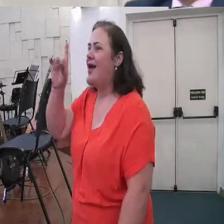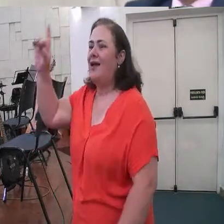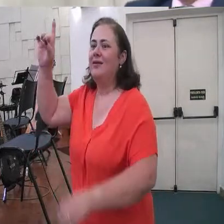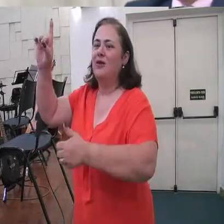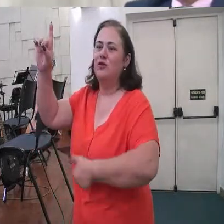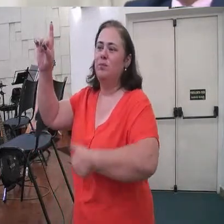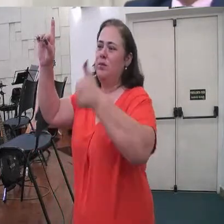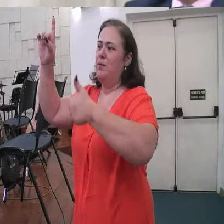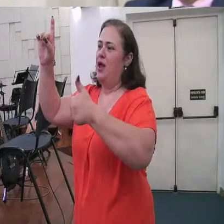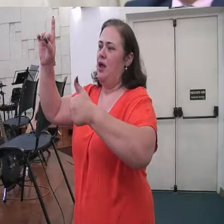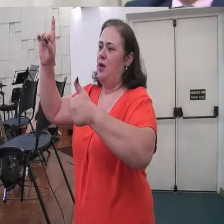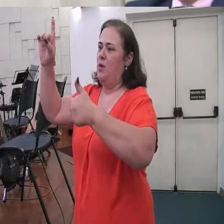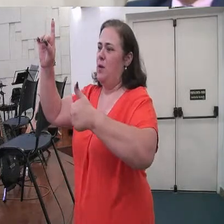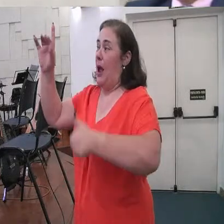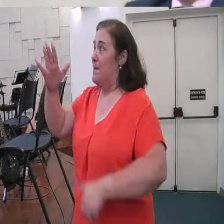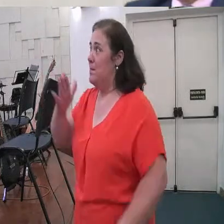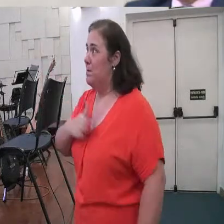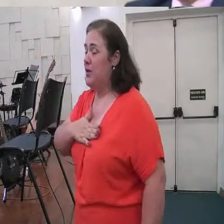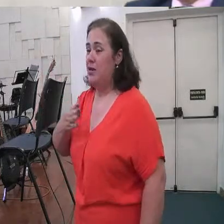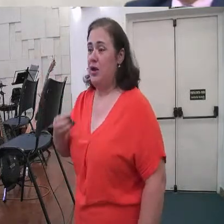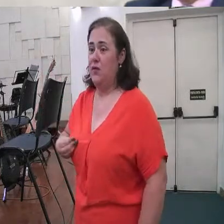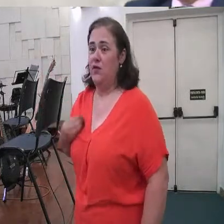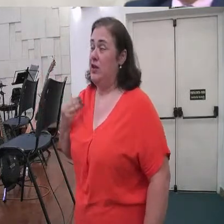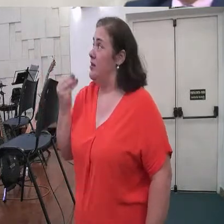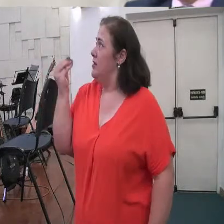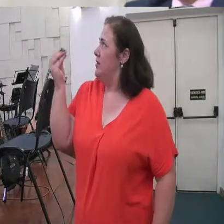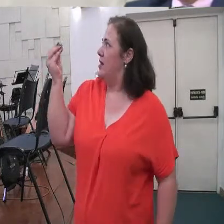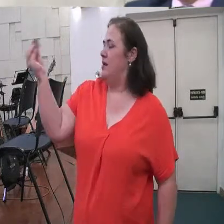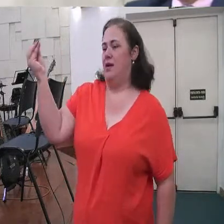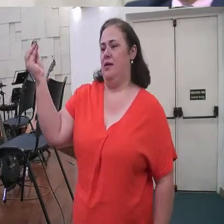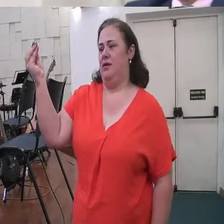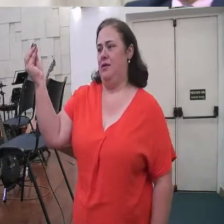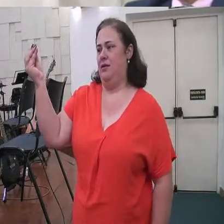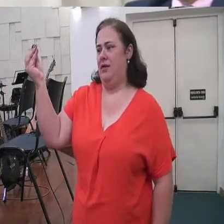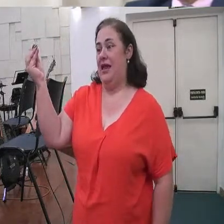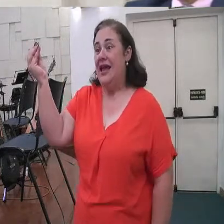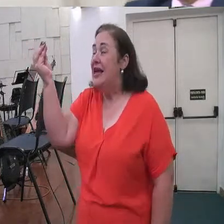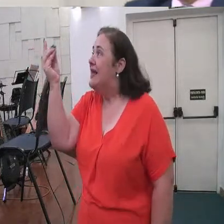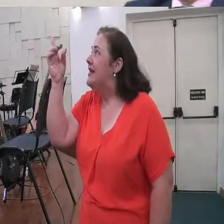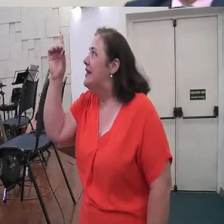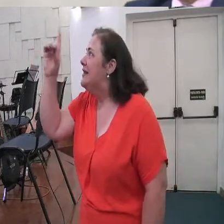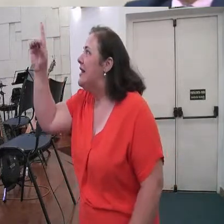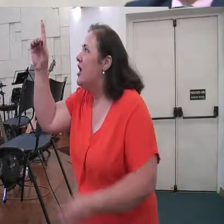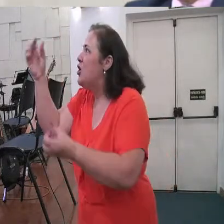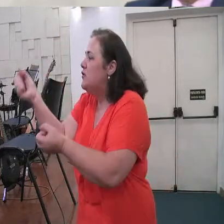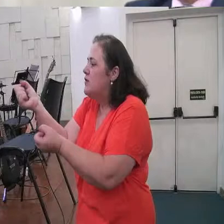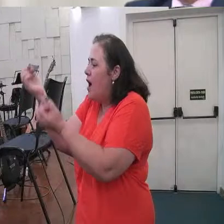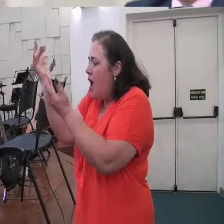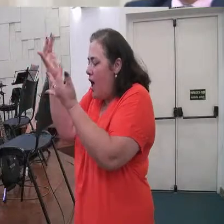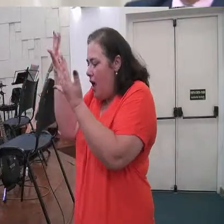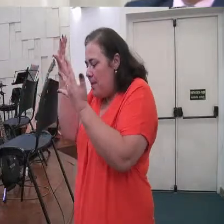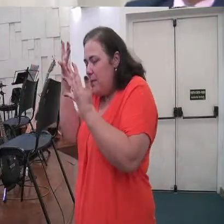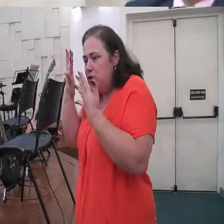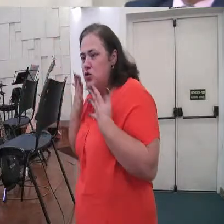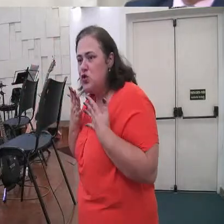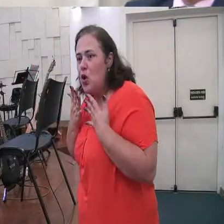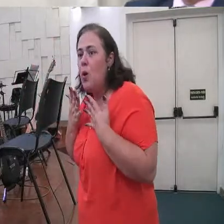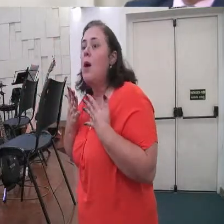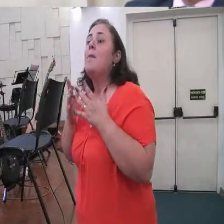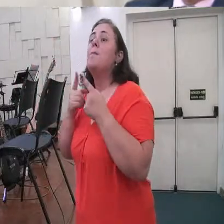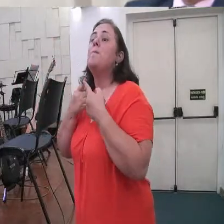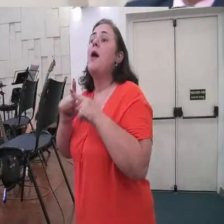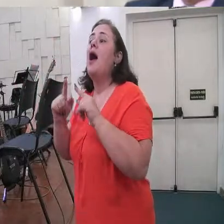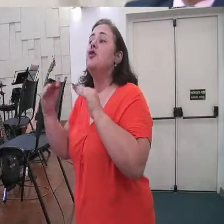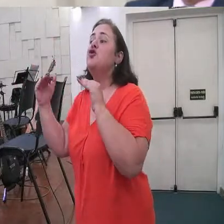que eu entrego, é produto da minha gratidão, não é para receber, mas é porque